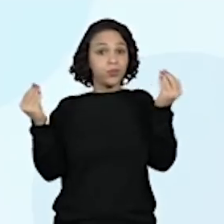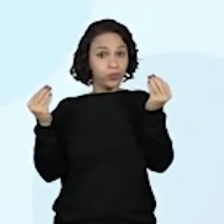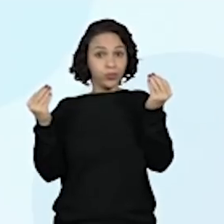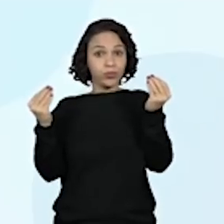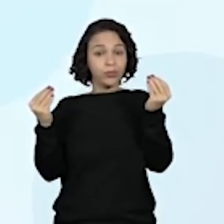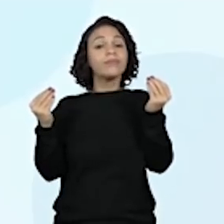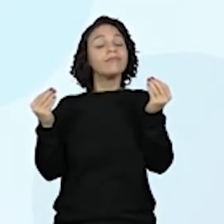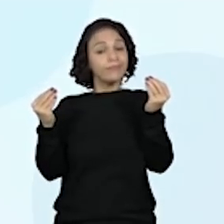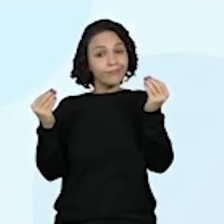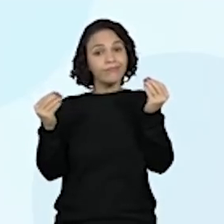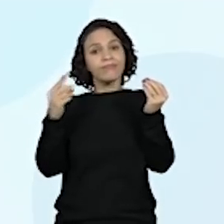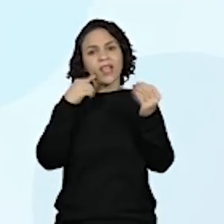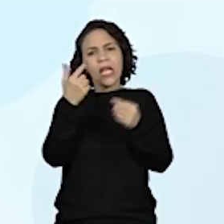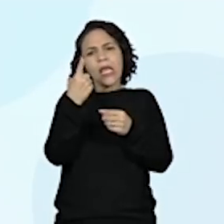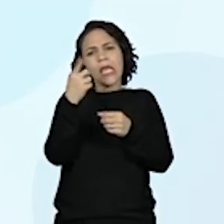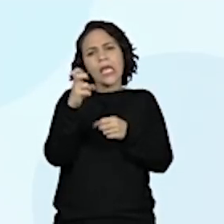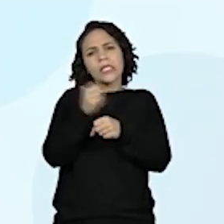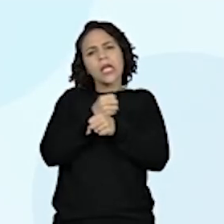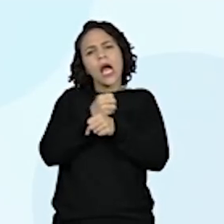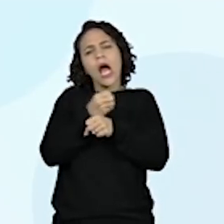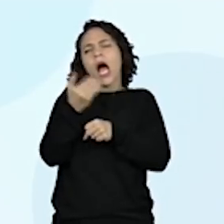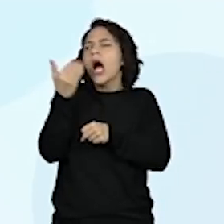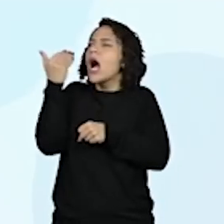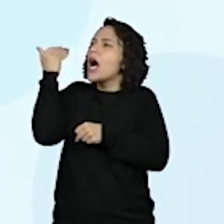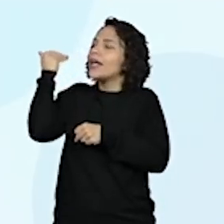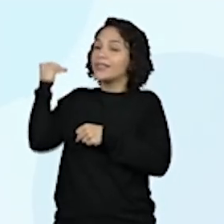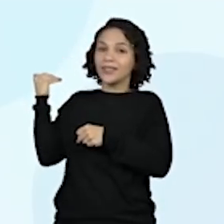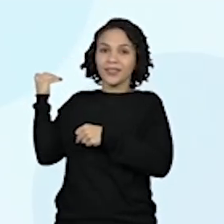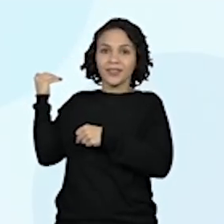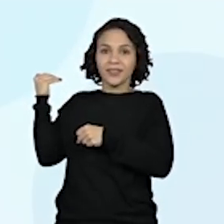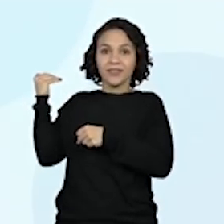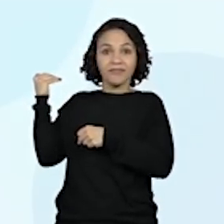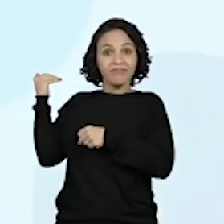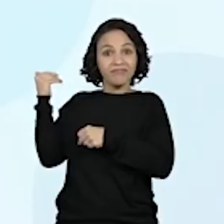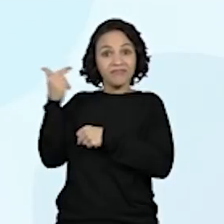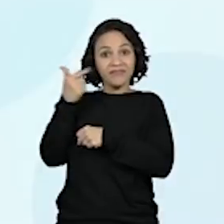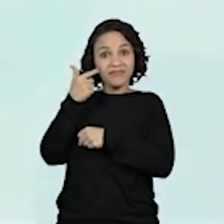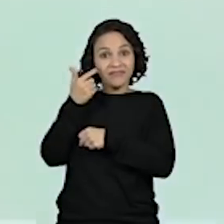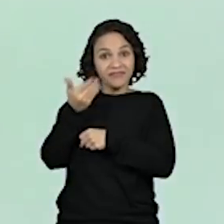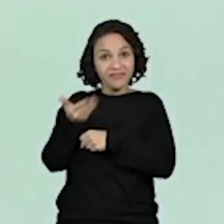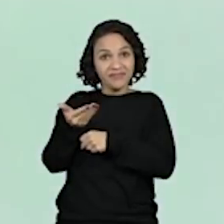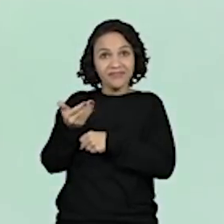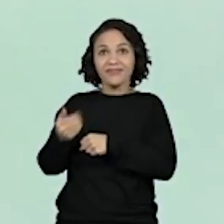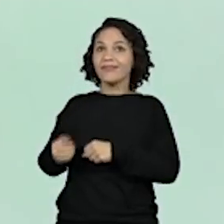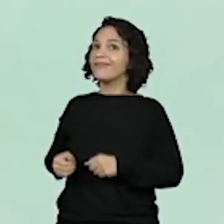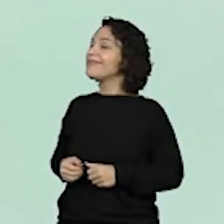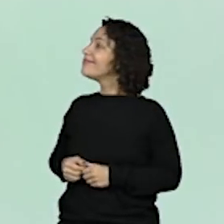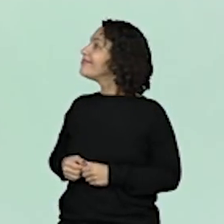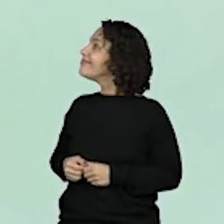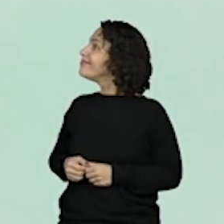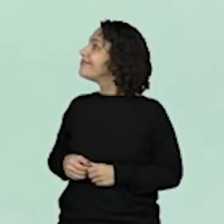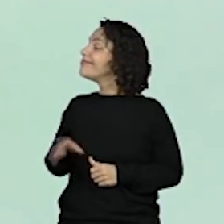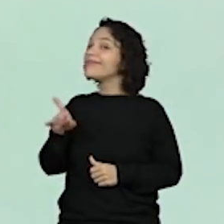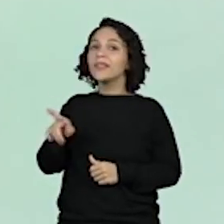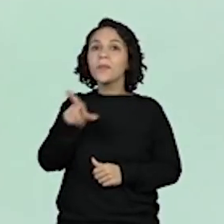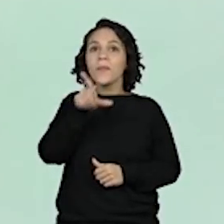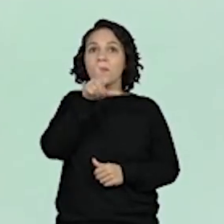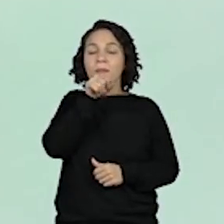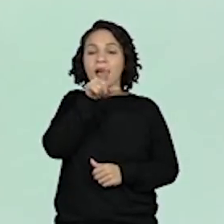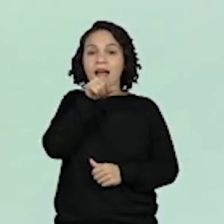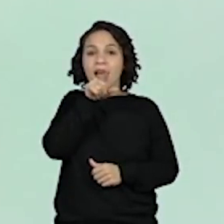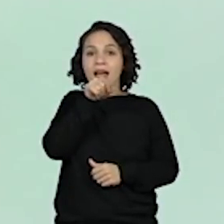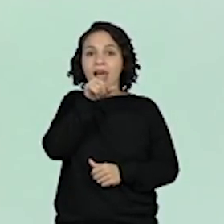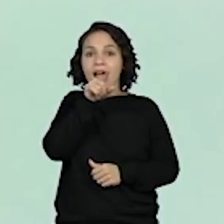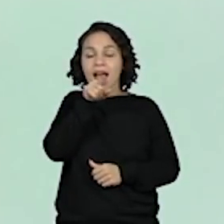misteriosamente há 15 anos. Vejam só, o pássaro, que na